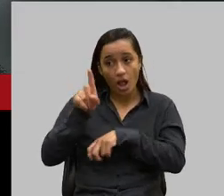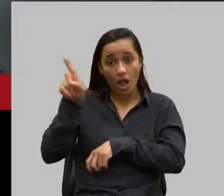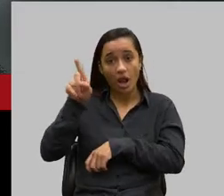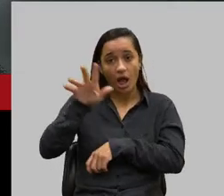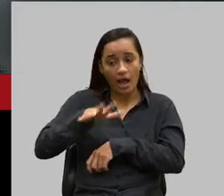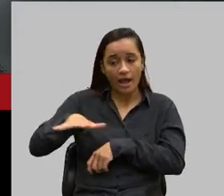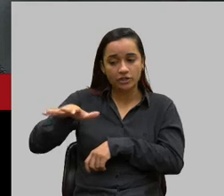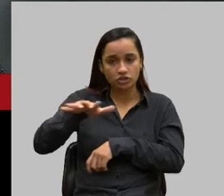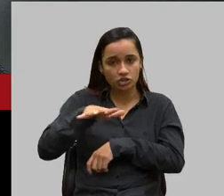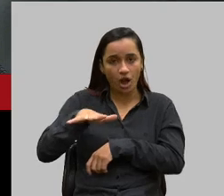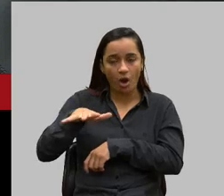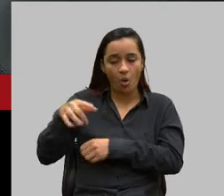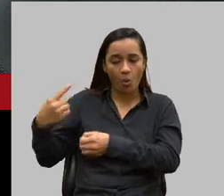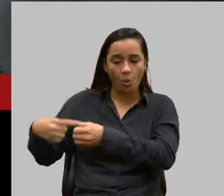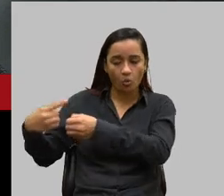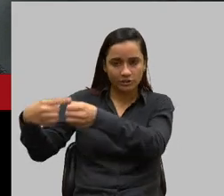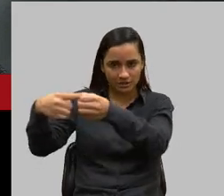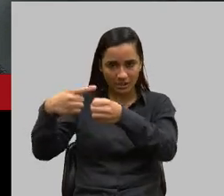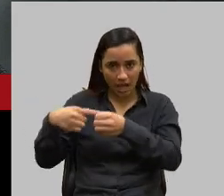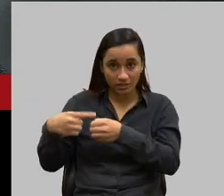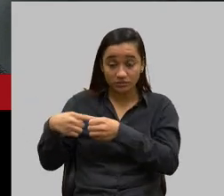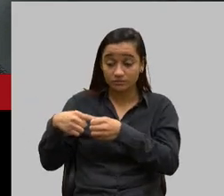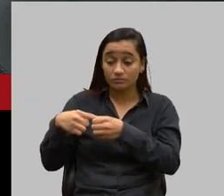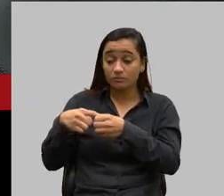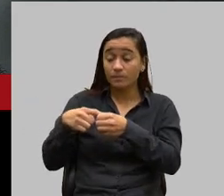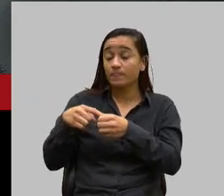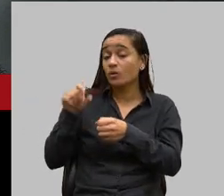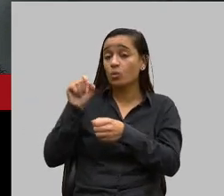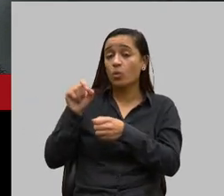municípios os menos produtores